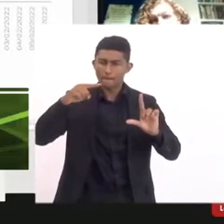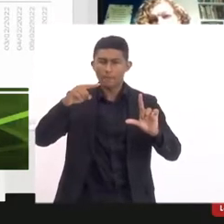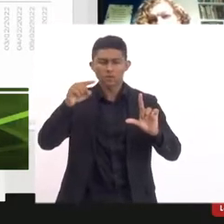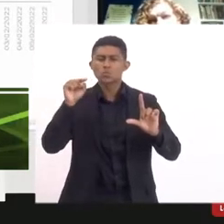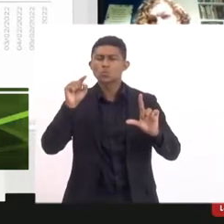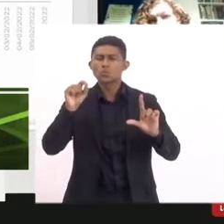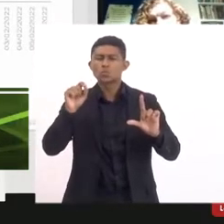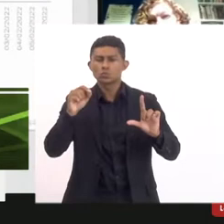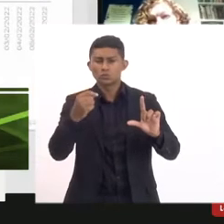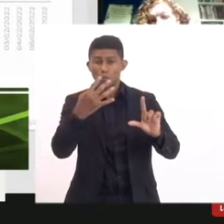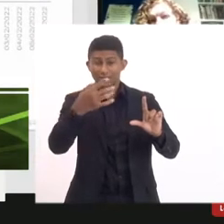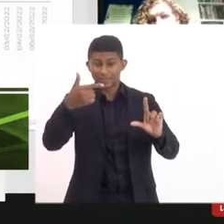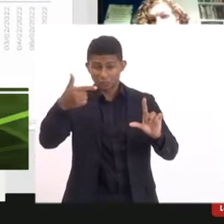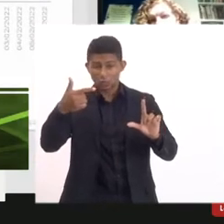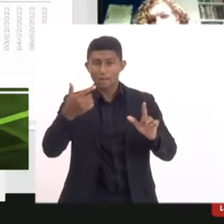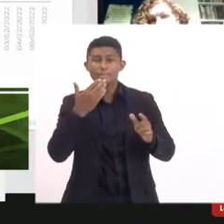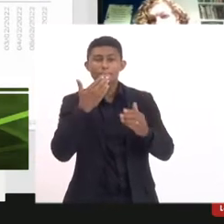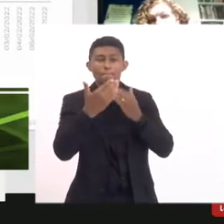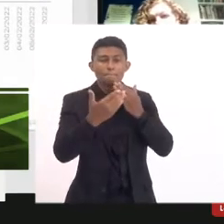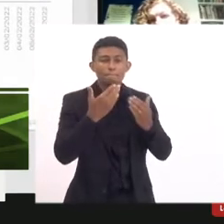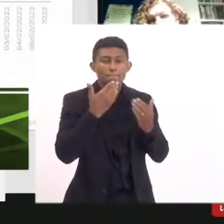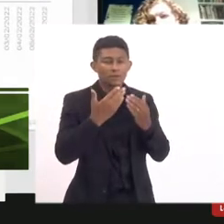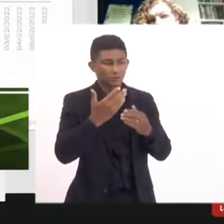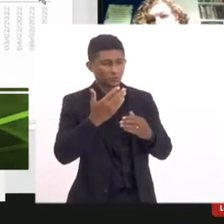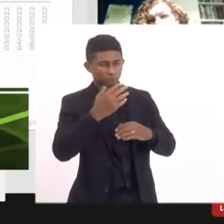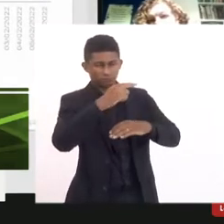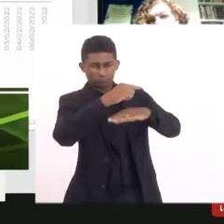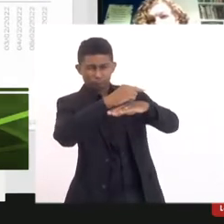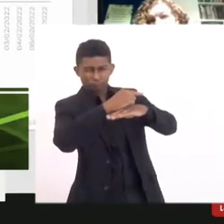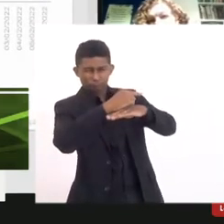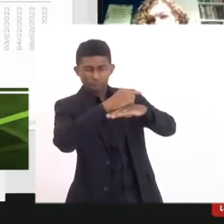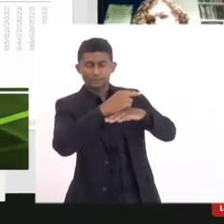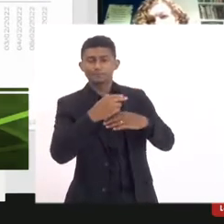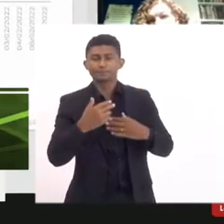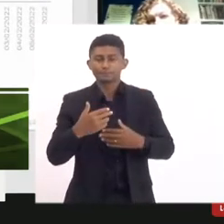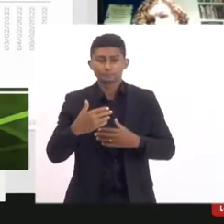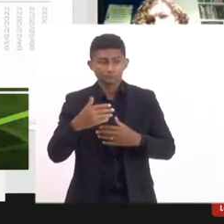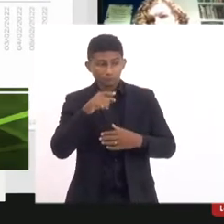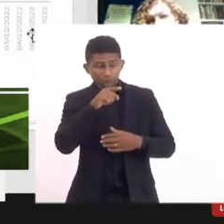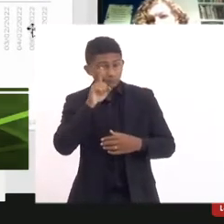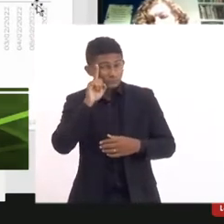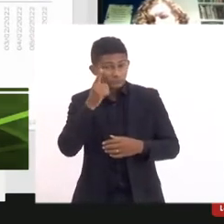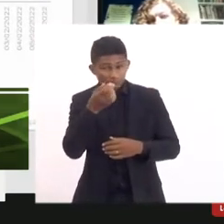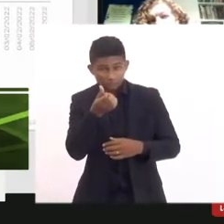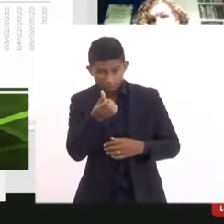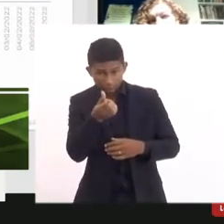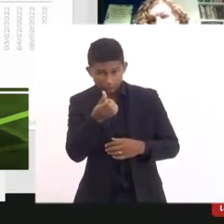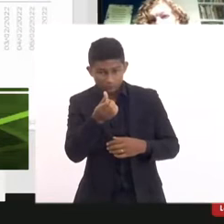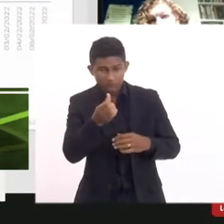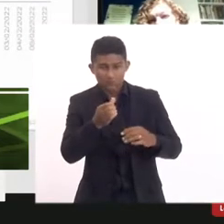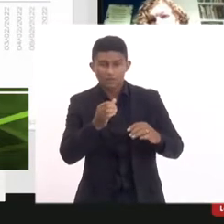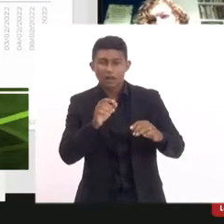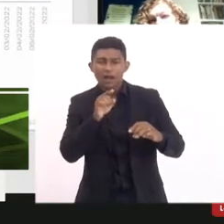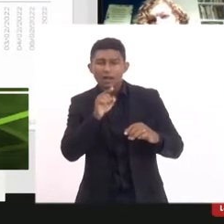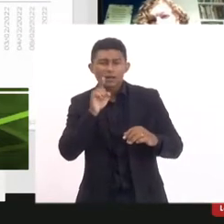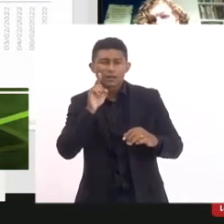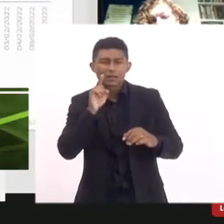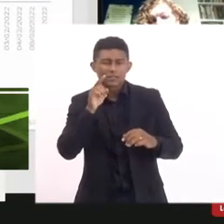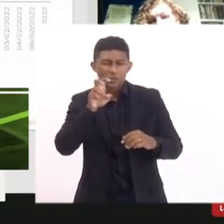242 solicitações de internação, e a gente está no dia 6 aqui com 54 solicitações, sendo